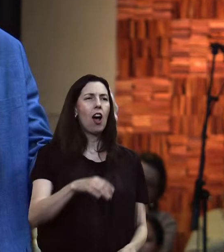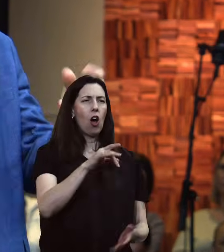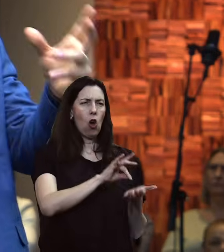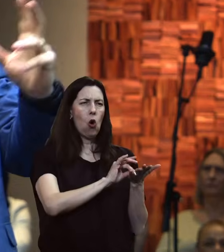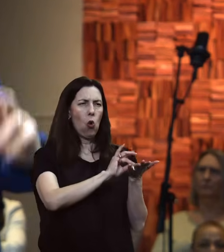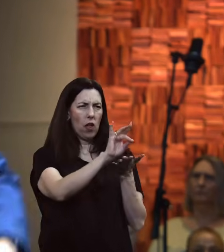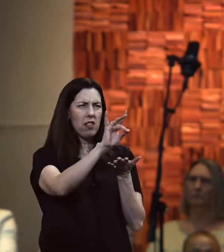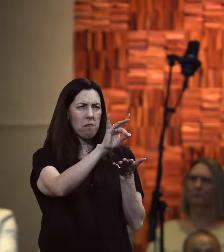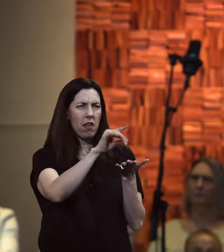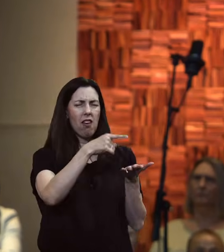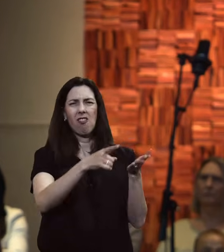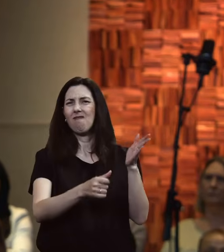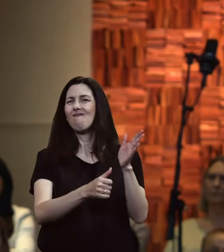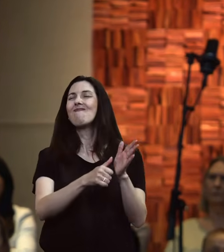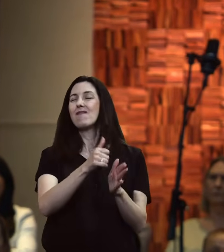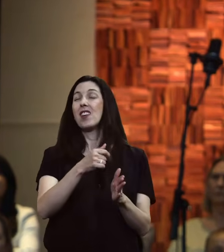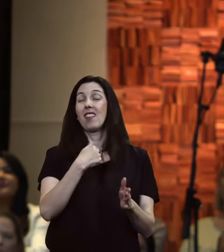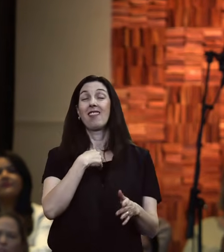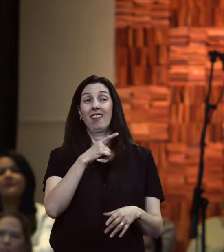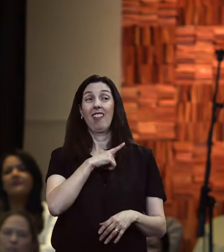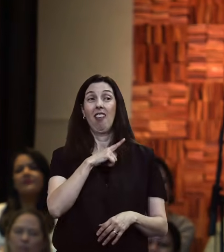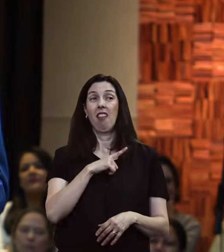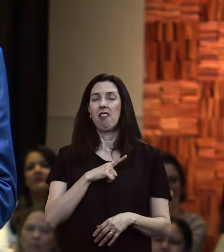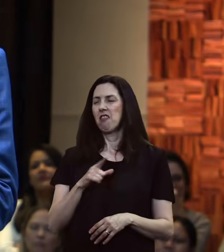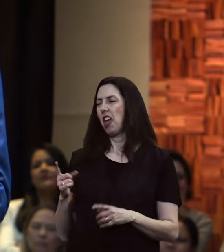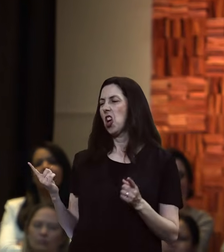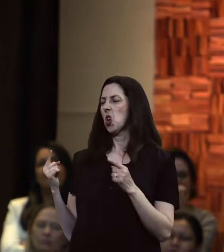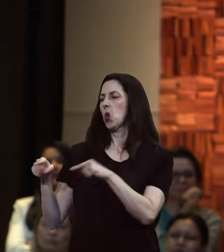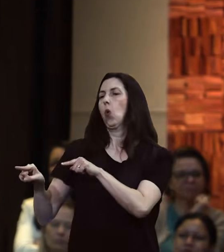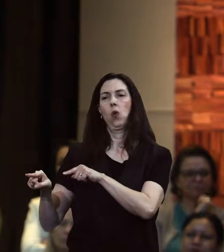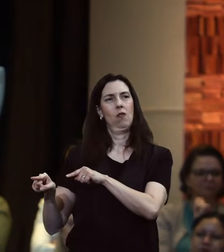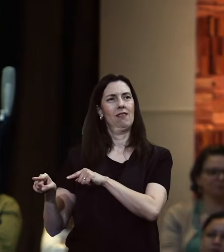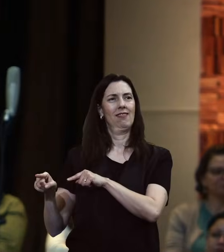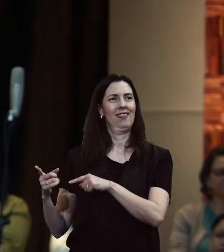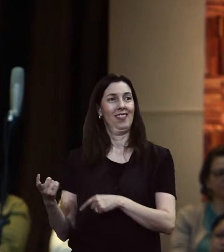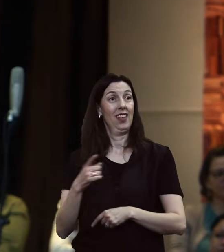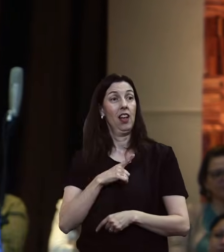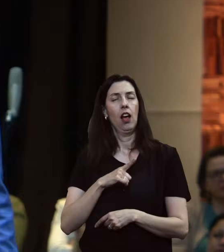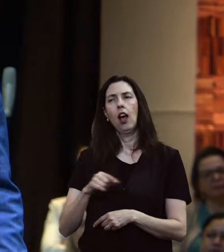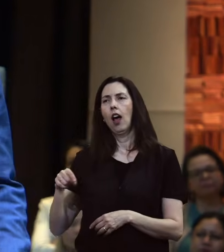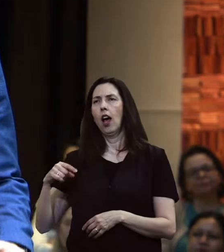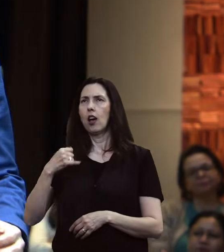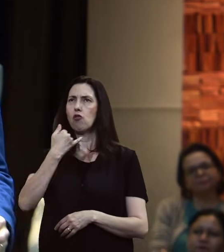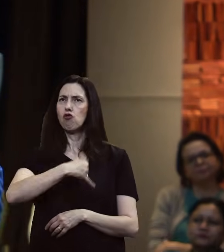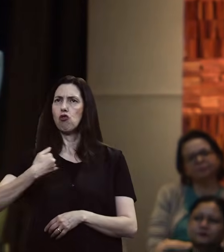a intimidação. Diante dos sonhos de Deus nas nossas vidas,